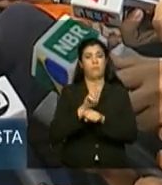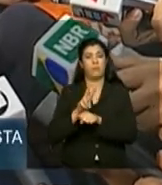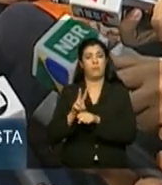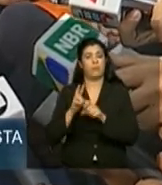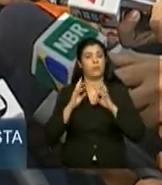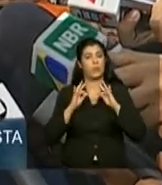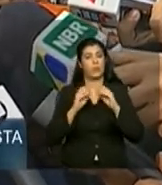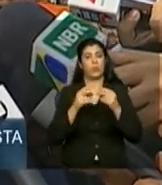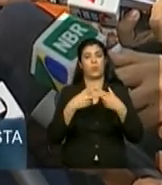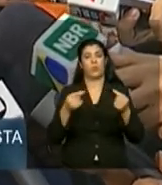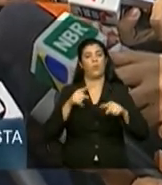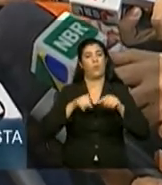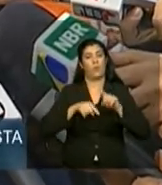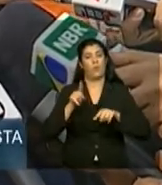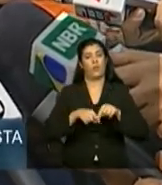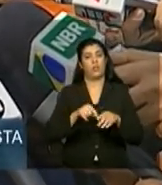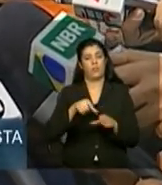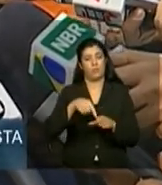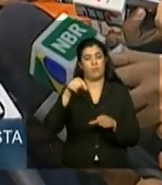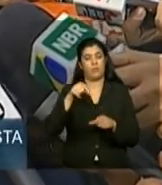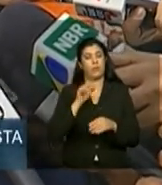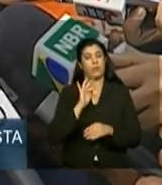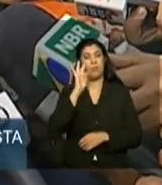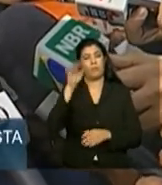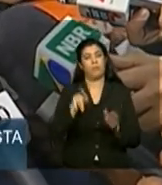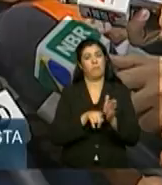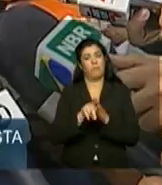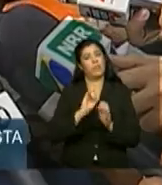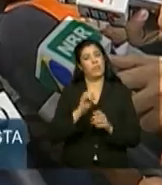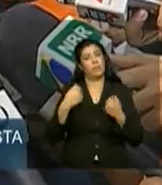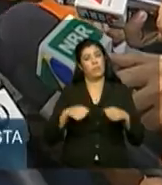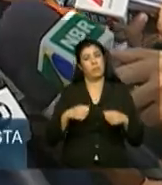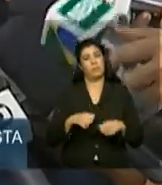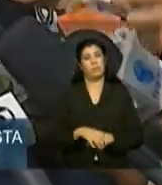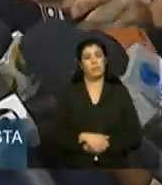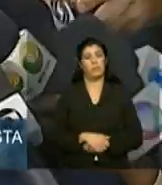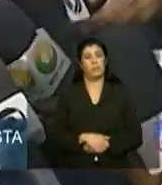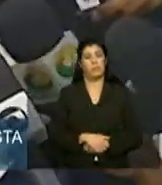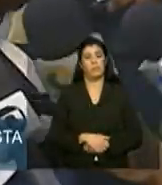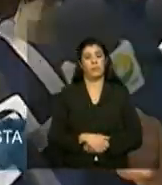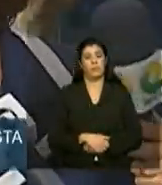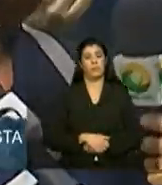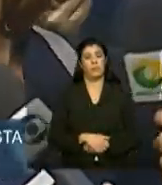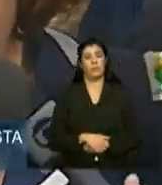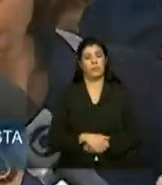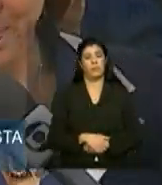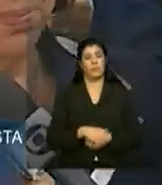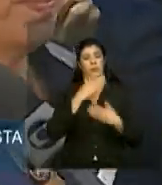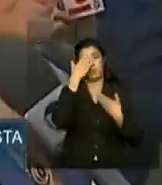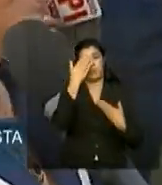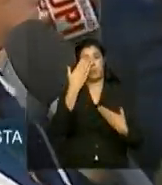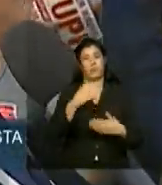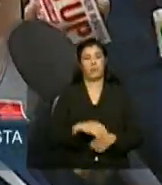preservando este material para futuras análises, se elas forem necessárias.